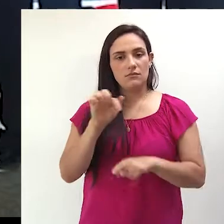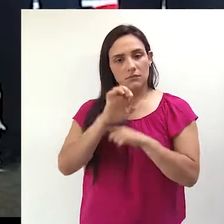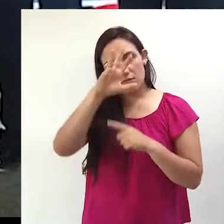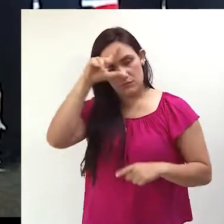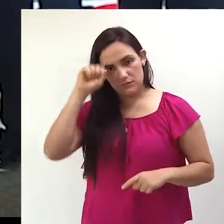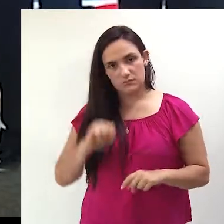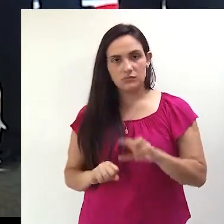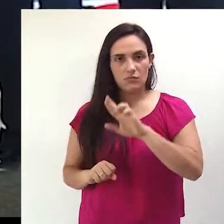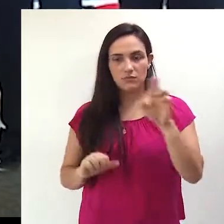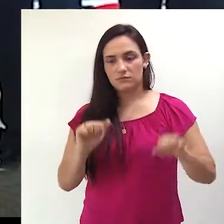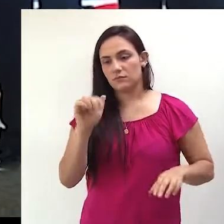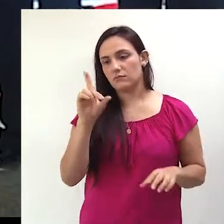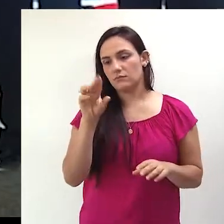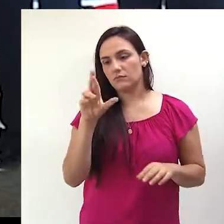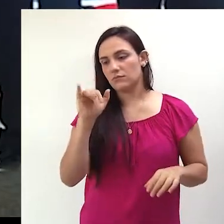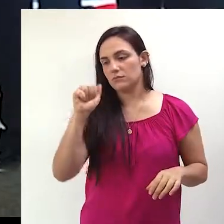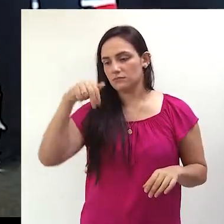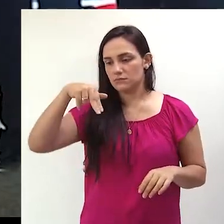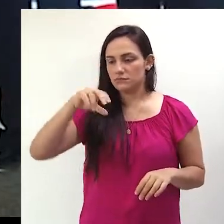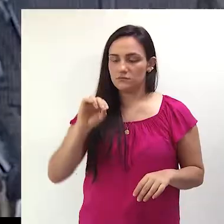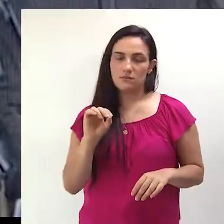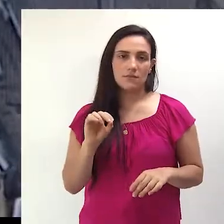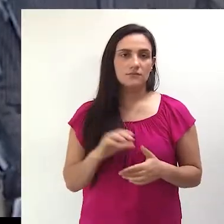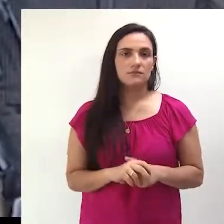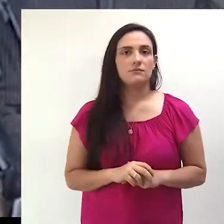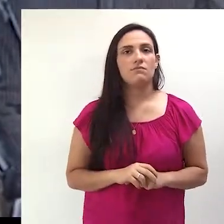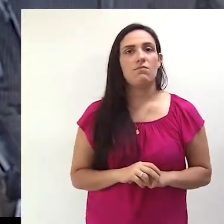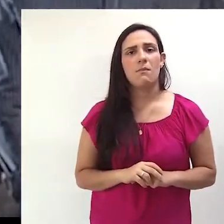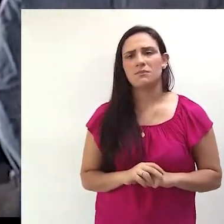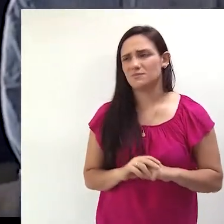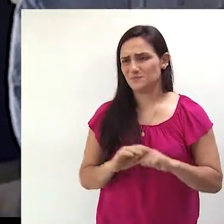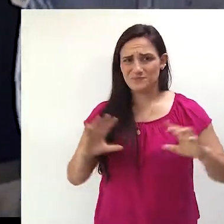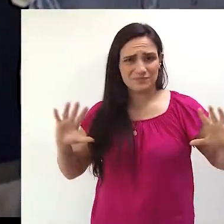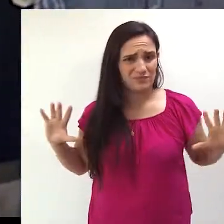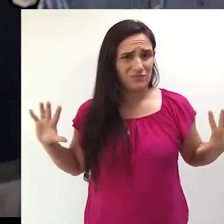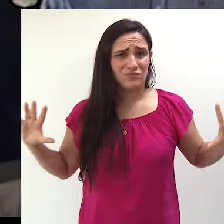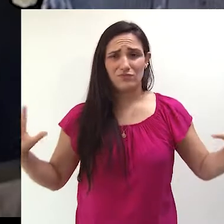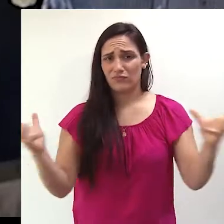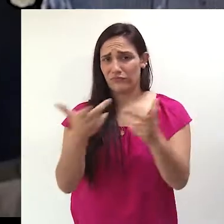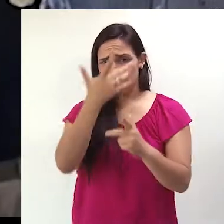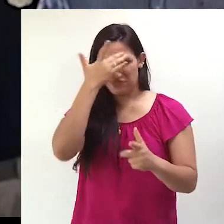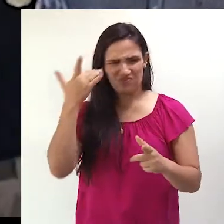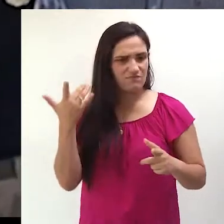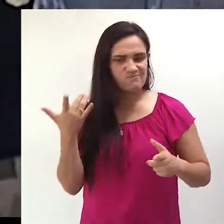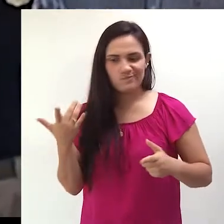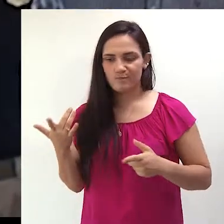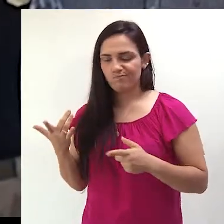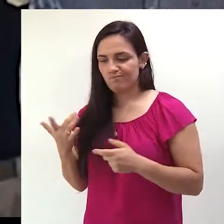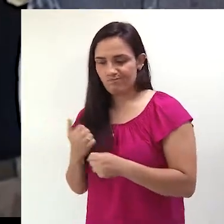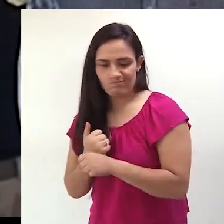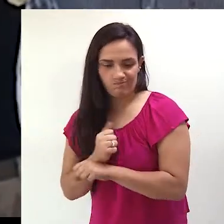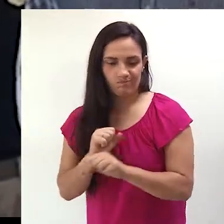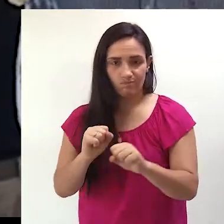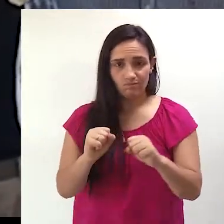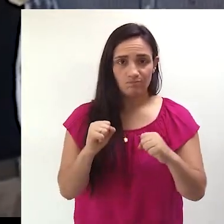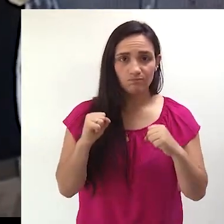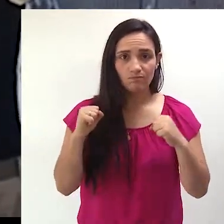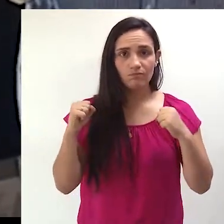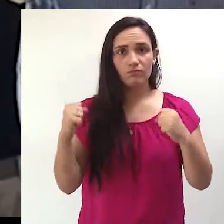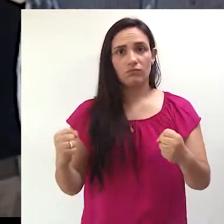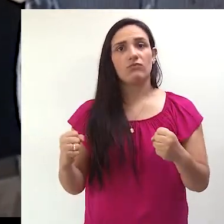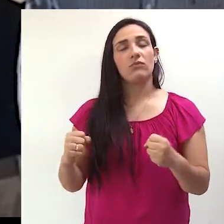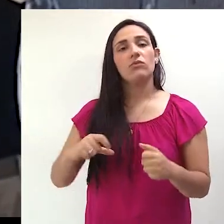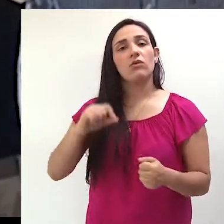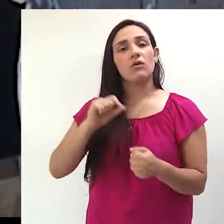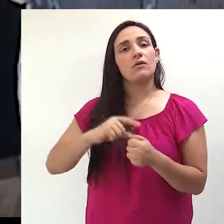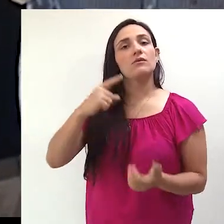Sul, doutor Adriano Garcia Geraldo, e todas as autoridades envolvidas nessa grandiosa homenagem ao doutor